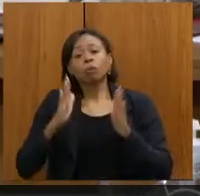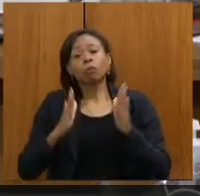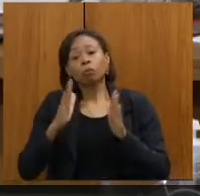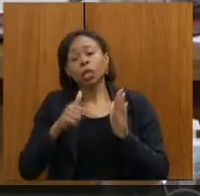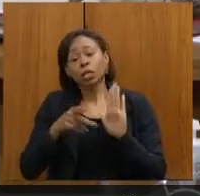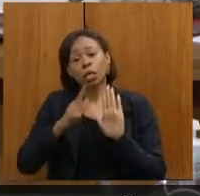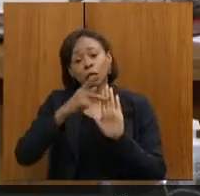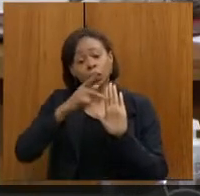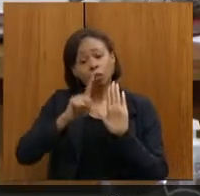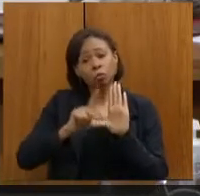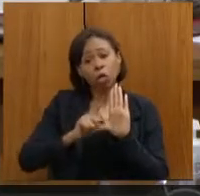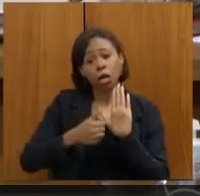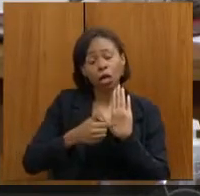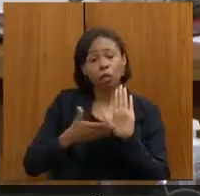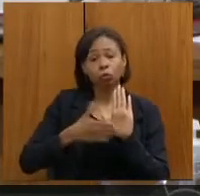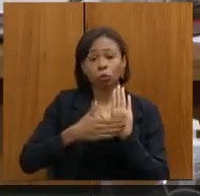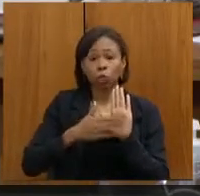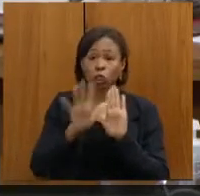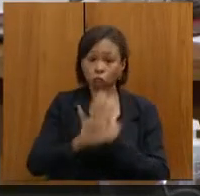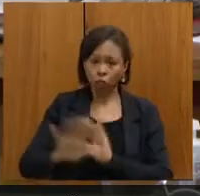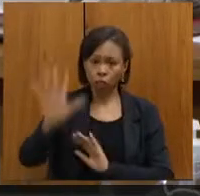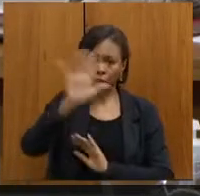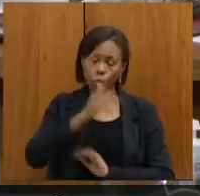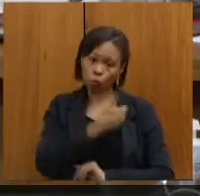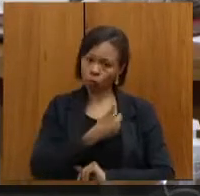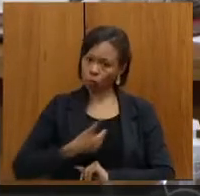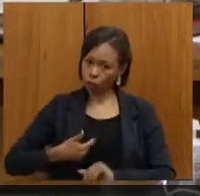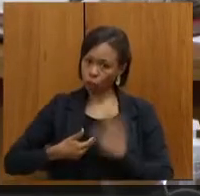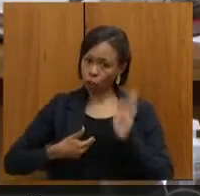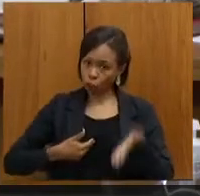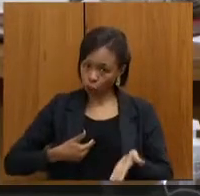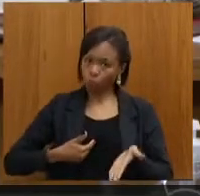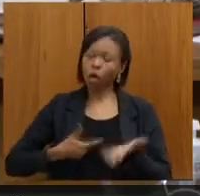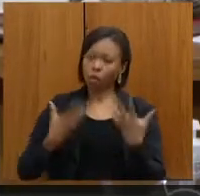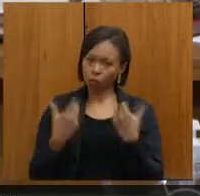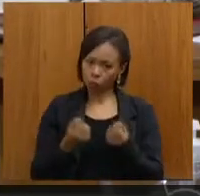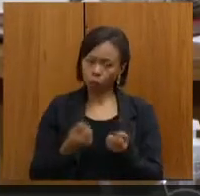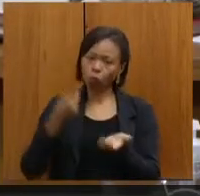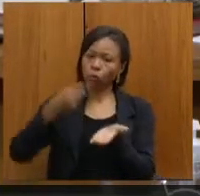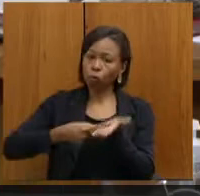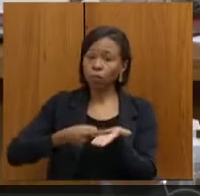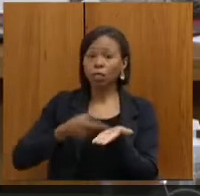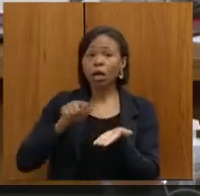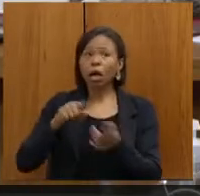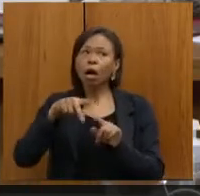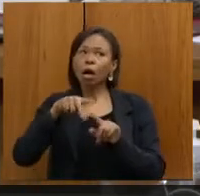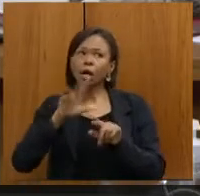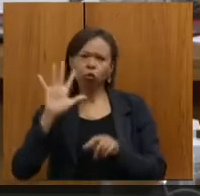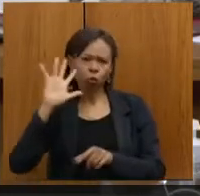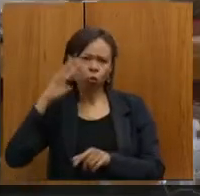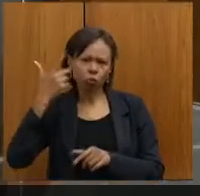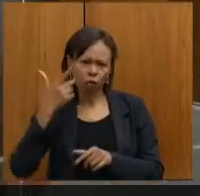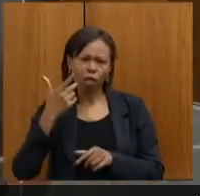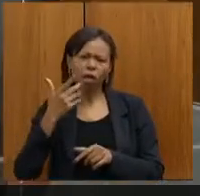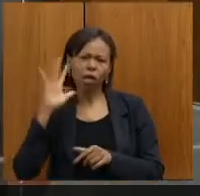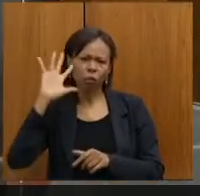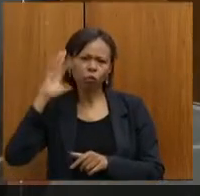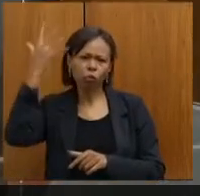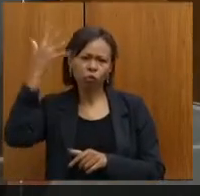essa proposta de gerar o governador assumiu o compromisso de tão logo se resolva o equacionamento da dívida